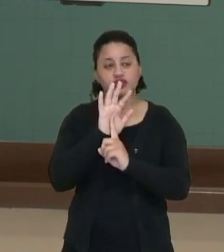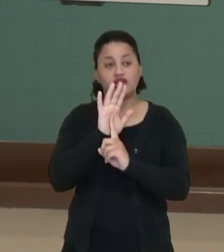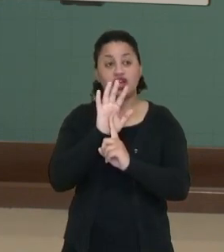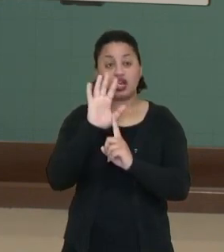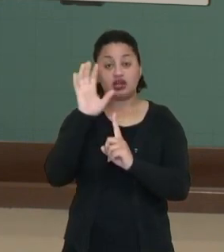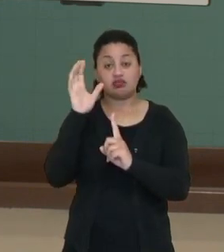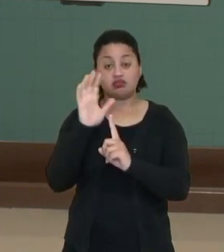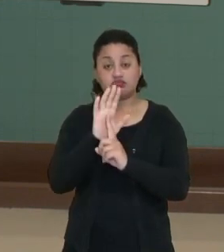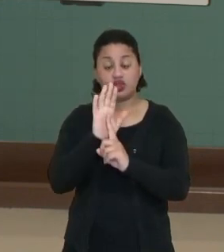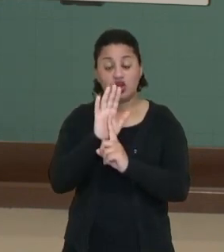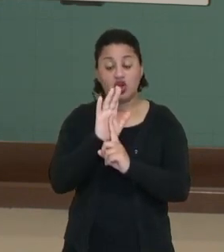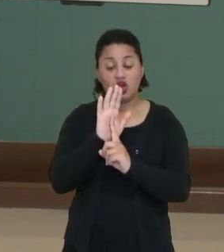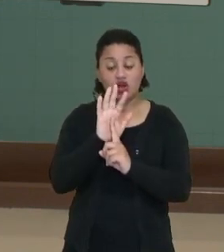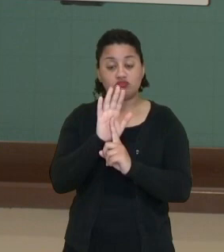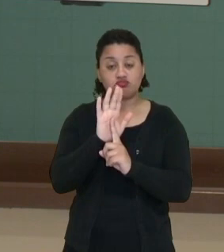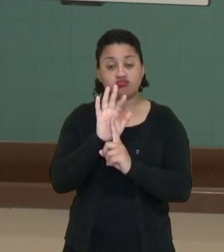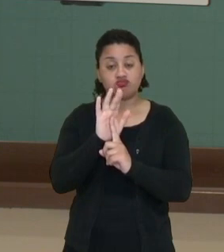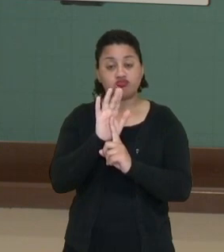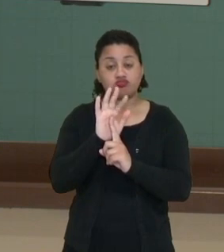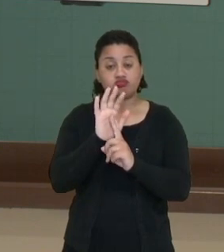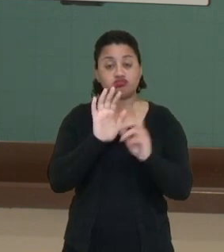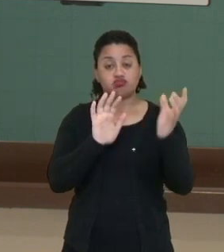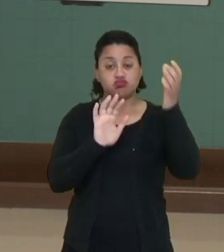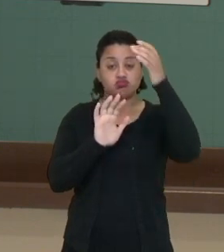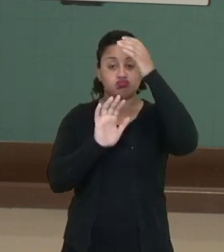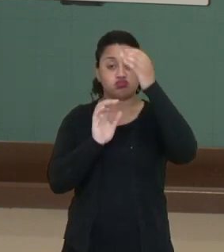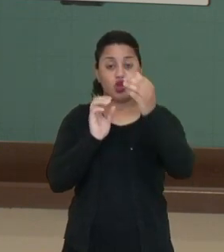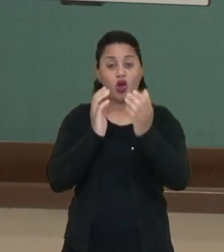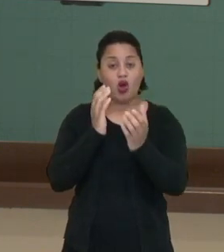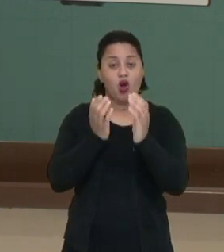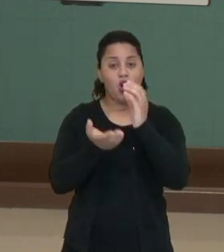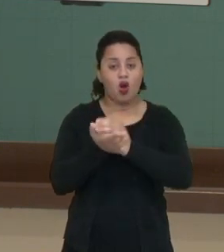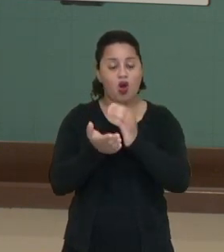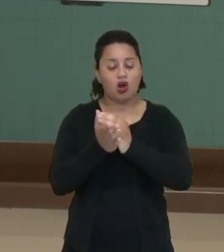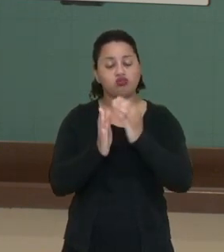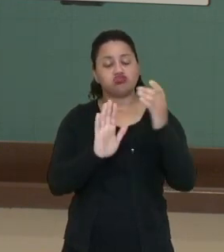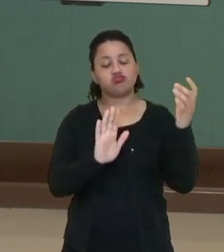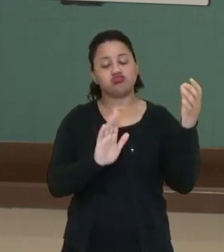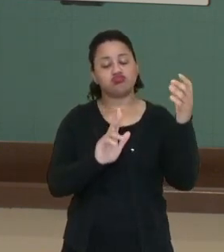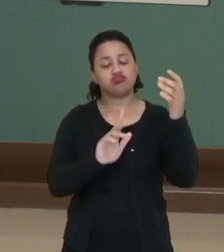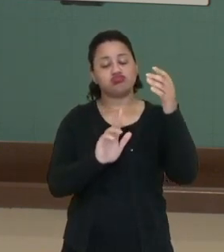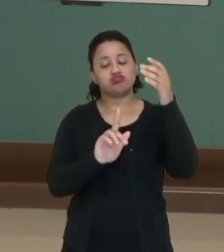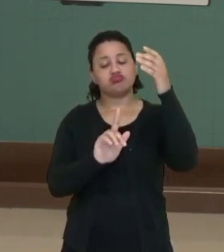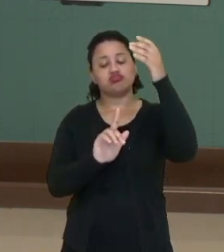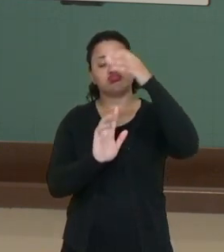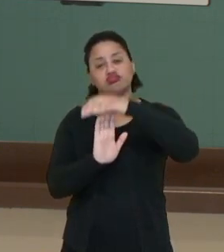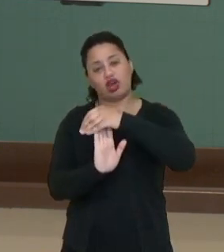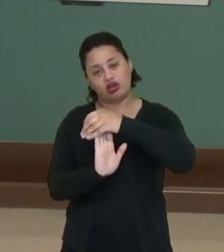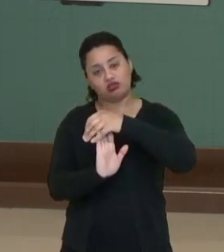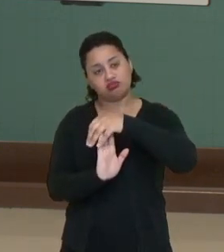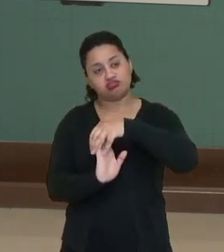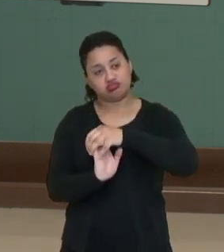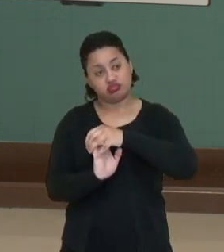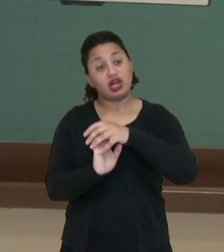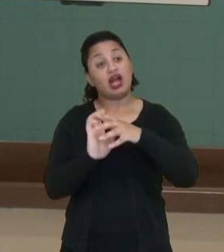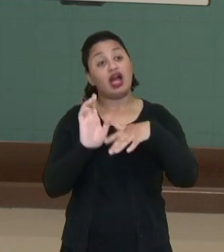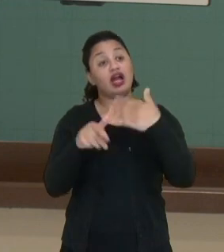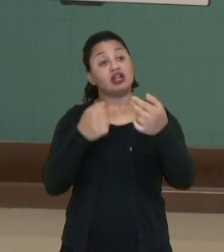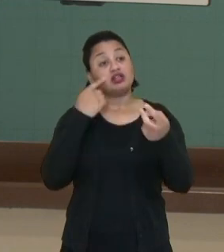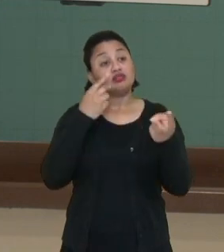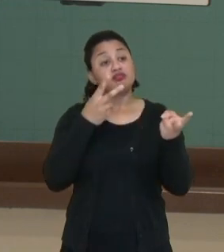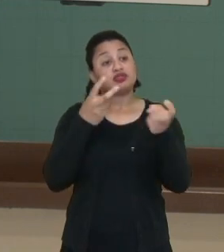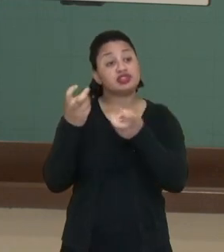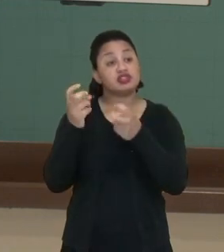cobrir a vela acesa com o copo de vidro. Isso mesmo. Daí nós vamos observar o